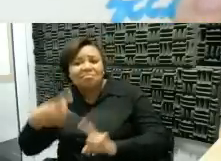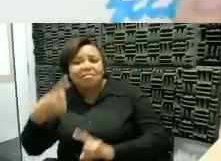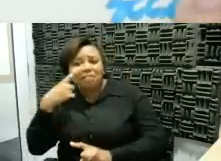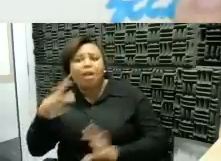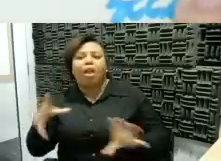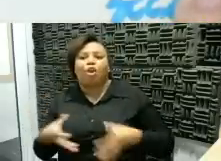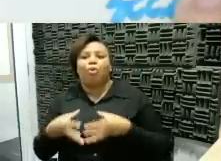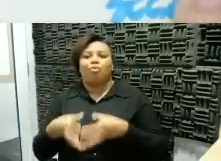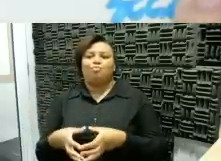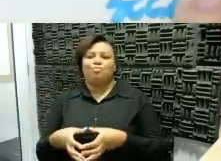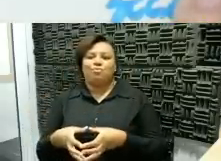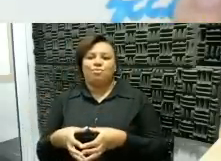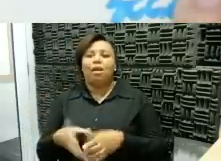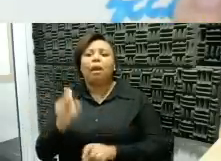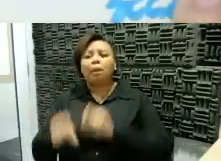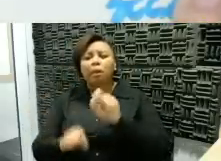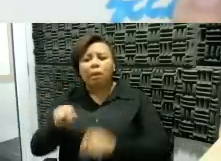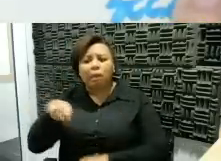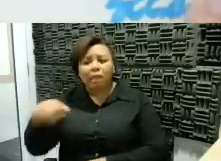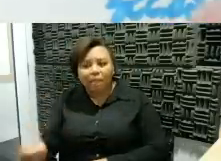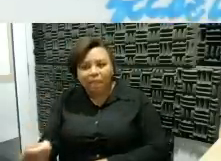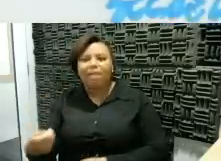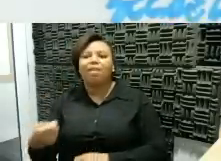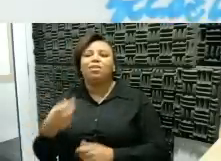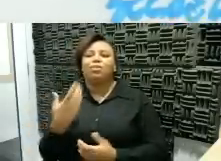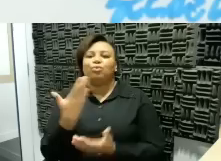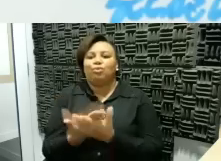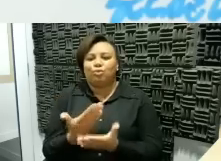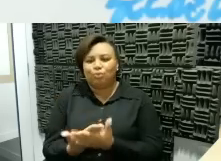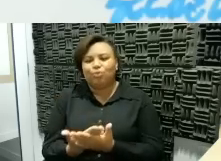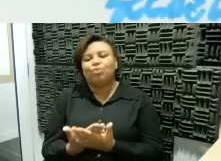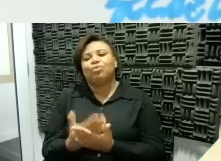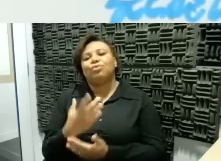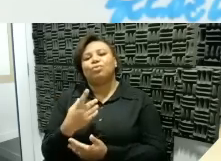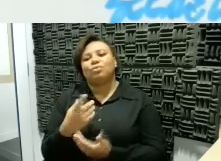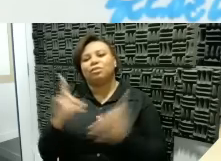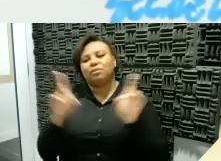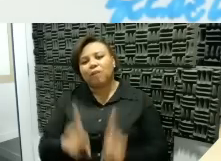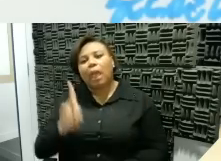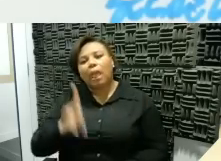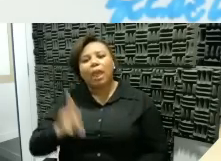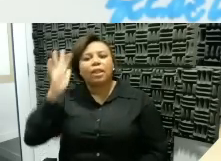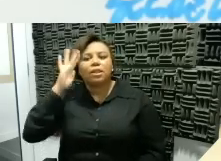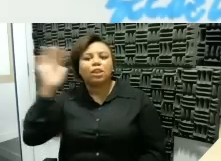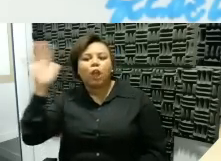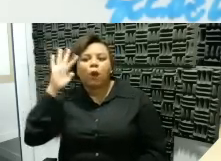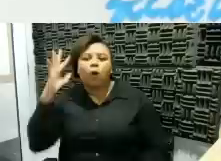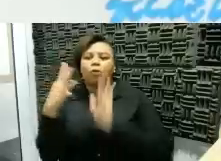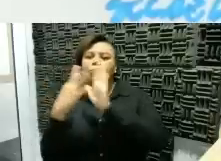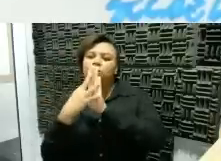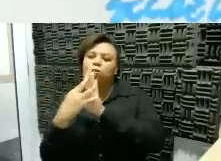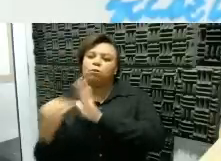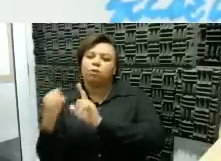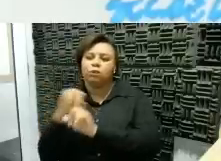faz isso nos disability studies né são os teóricos do modelo social ou seja o